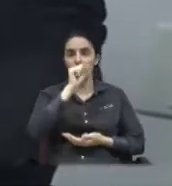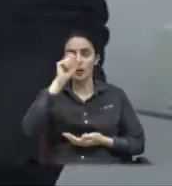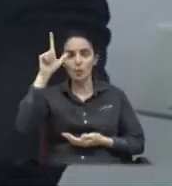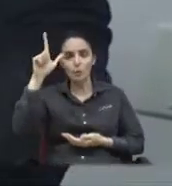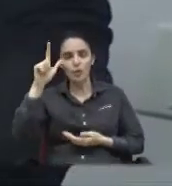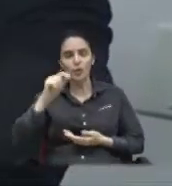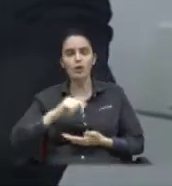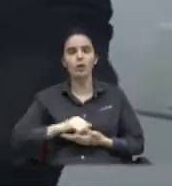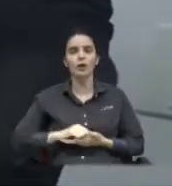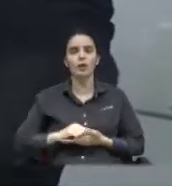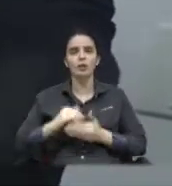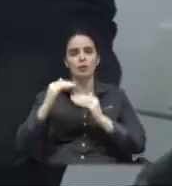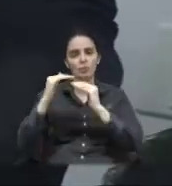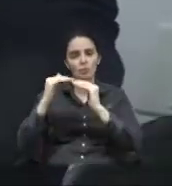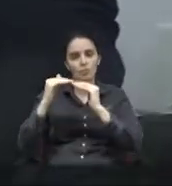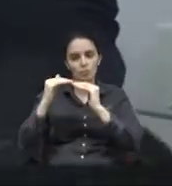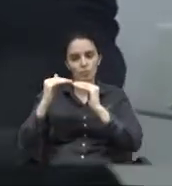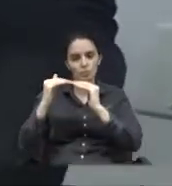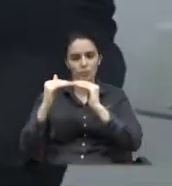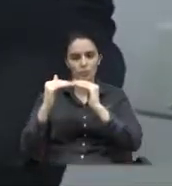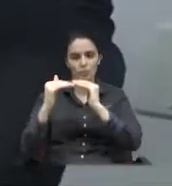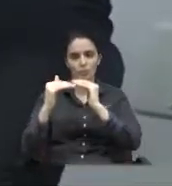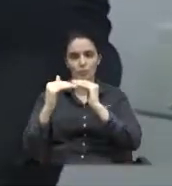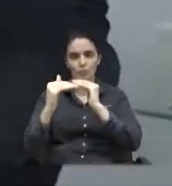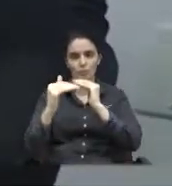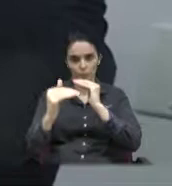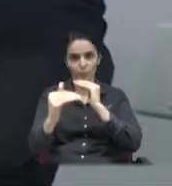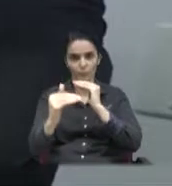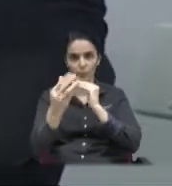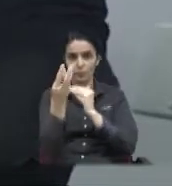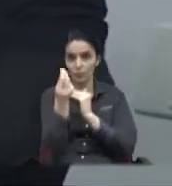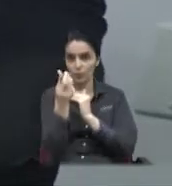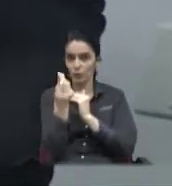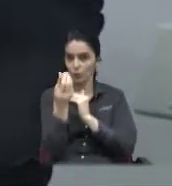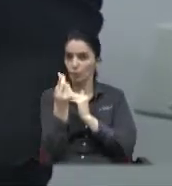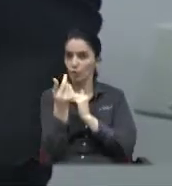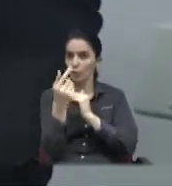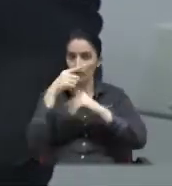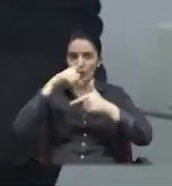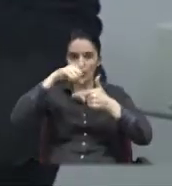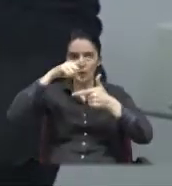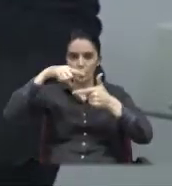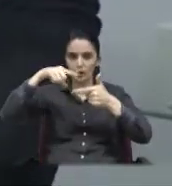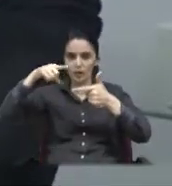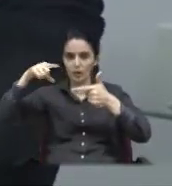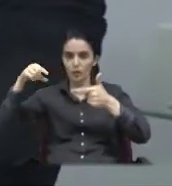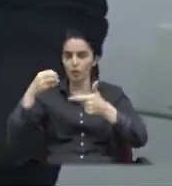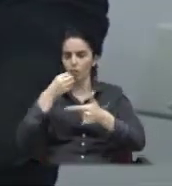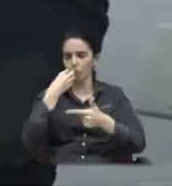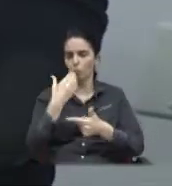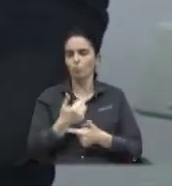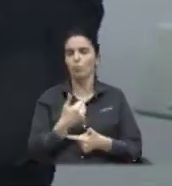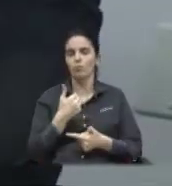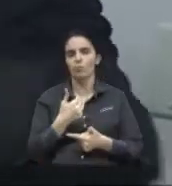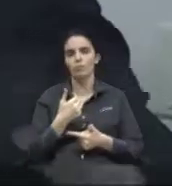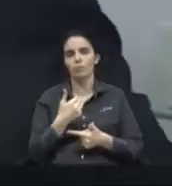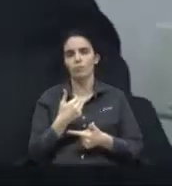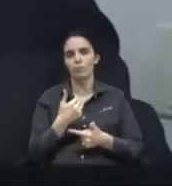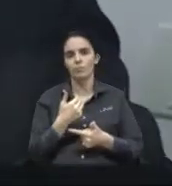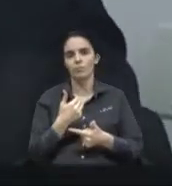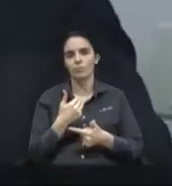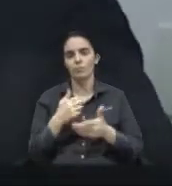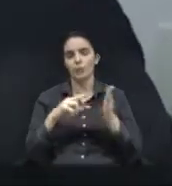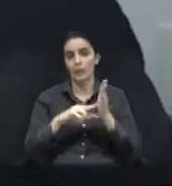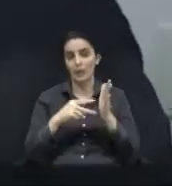mantendo uma qualidade de estatística em primeiro lugar e isso é conseqüência do trabalho de